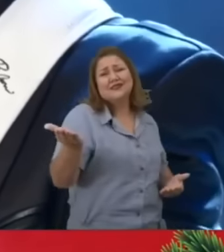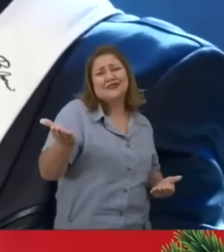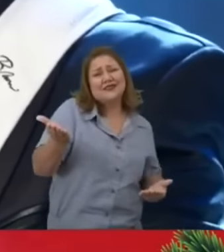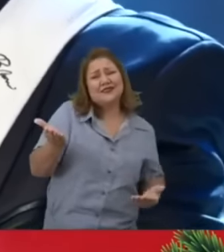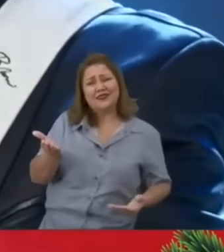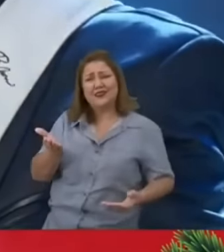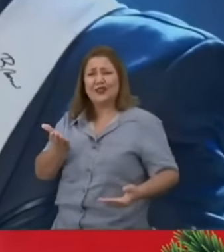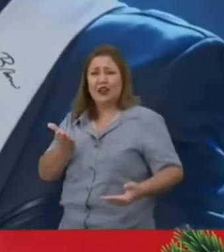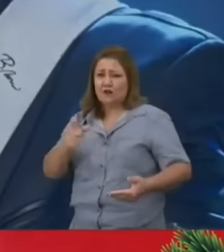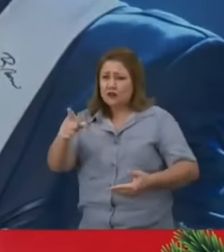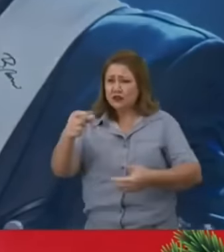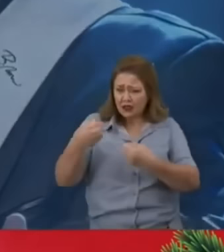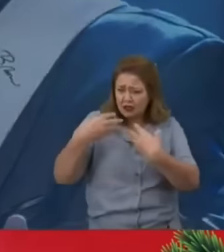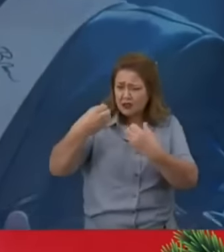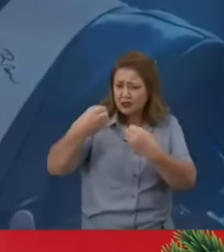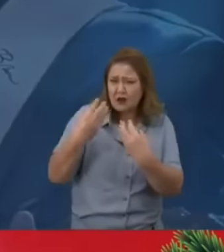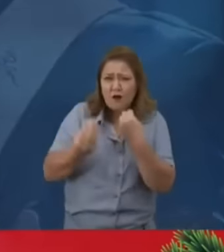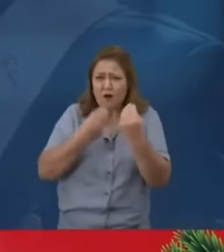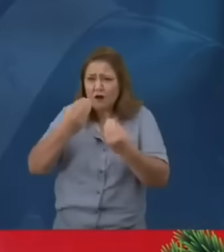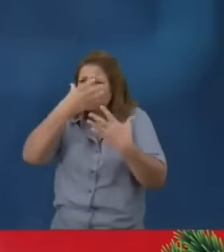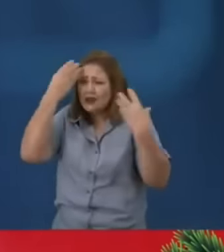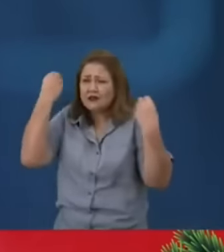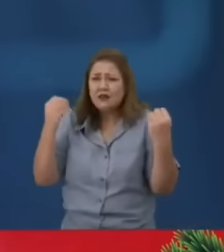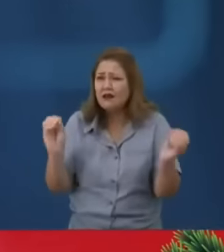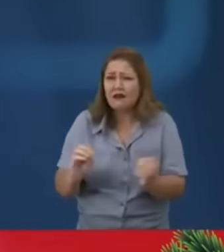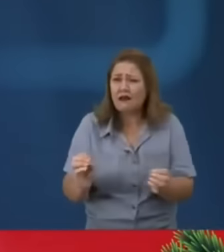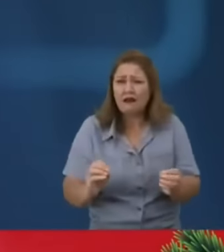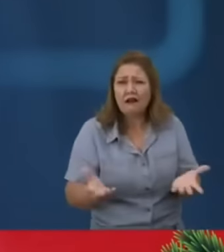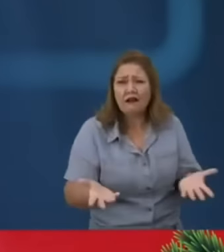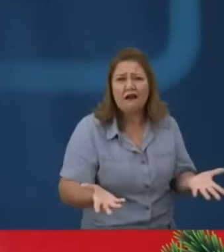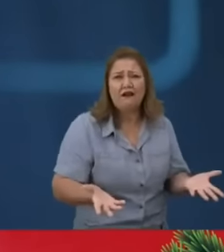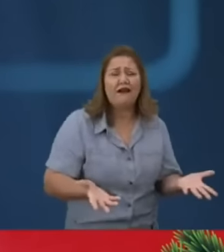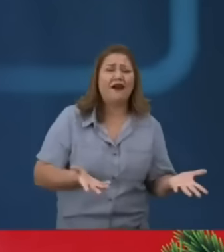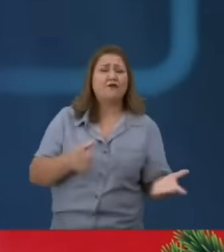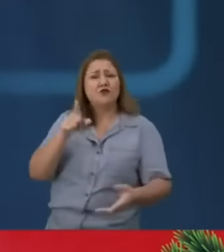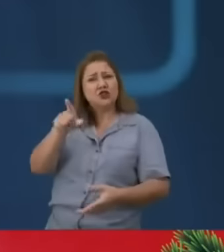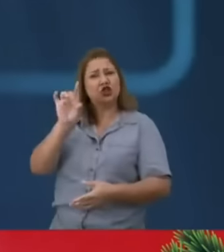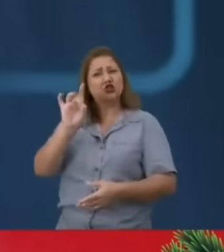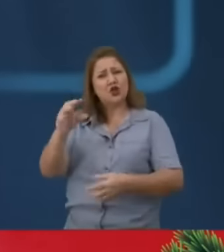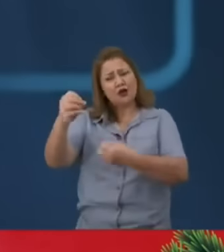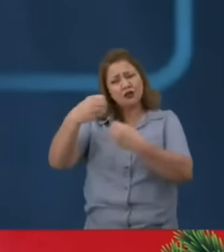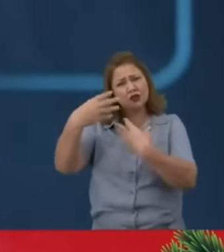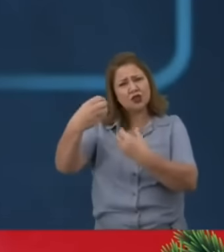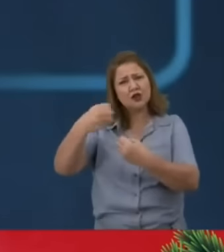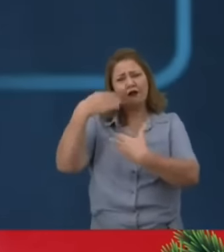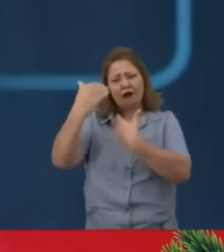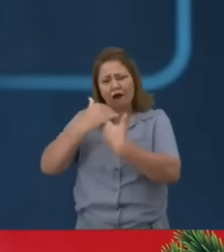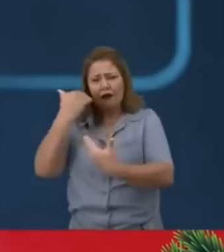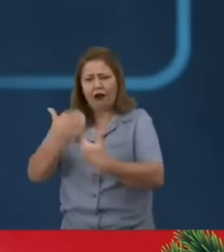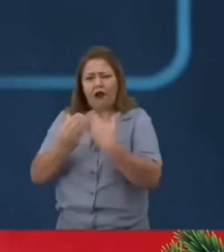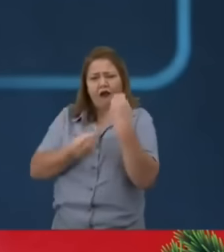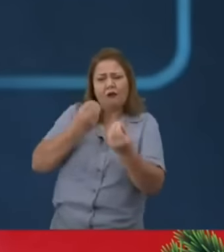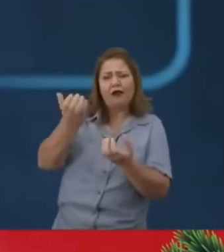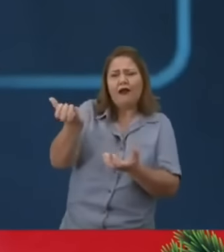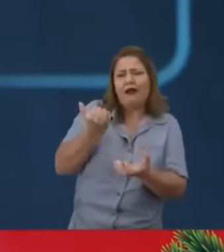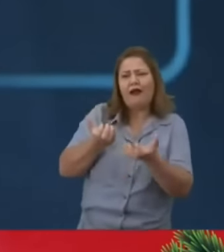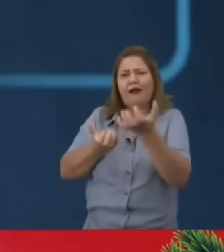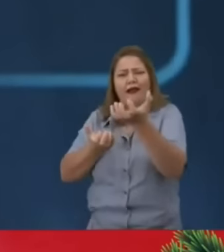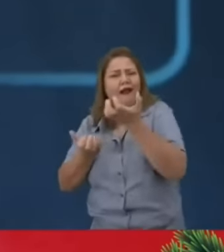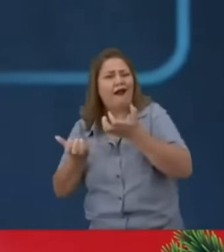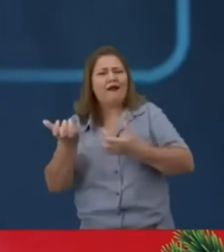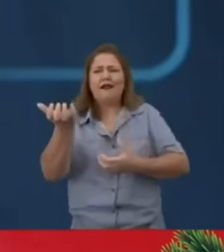Você não me ensinou a te esquecer. Você só me ensinou a te querer. E te querendo,